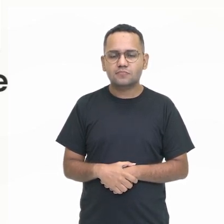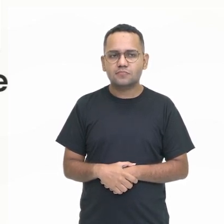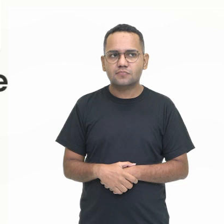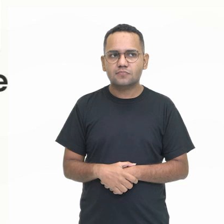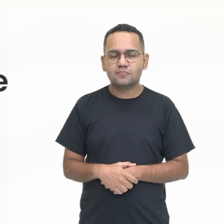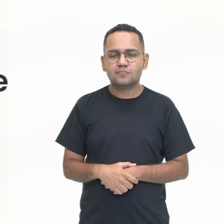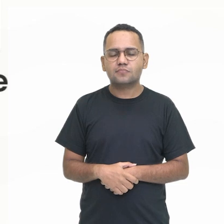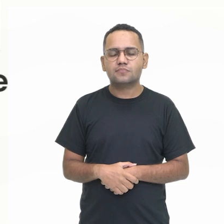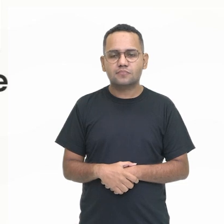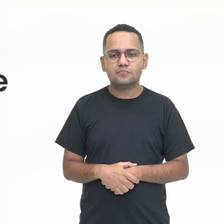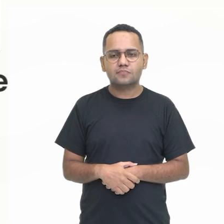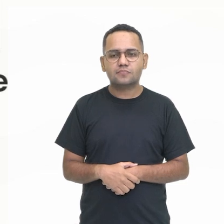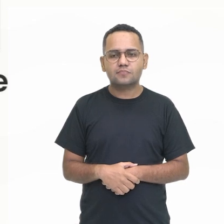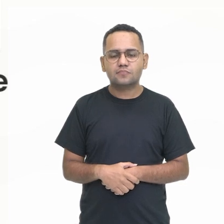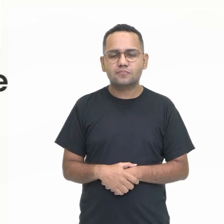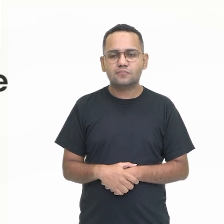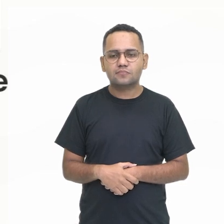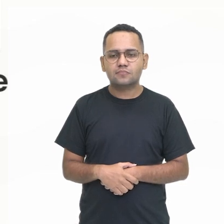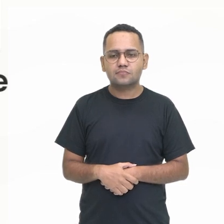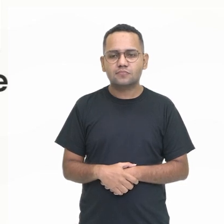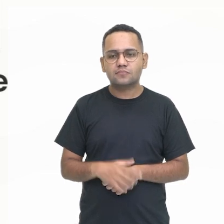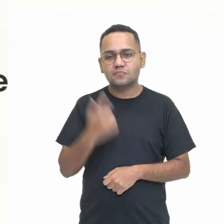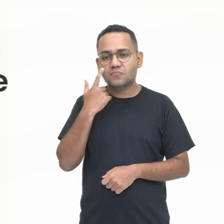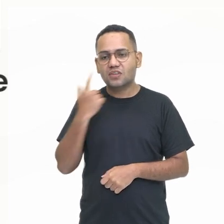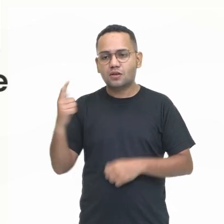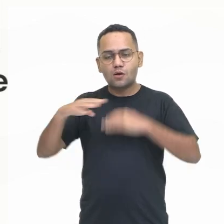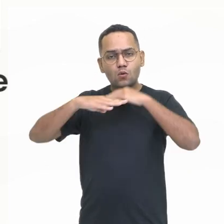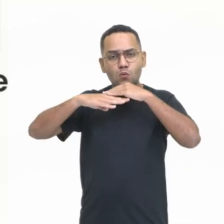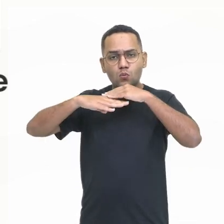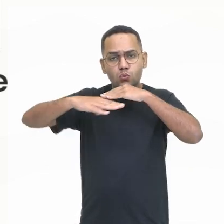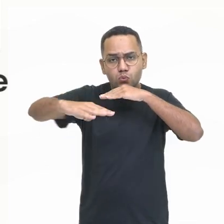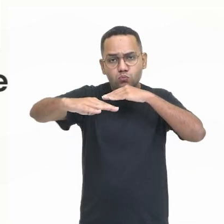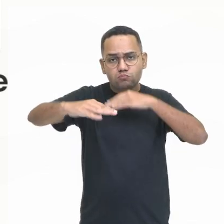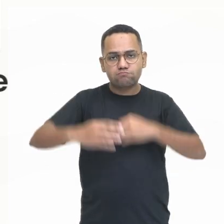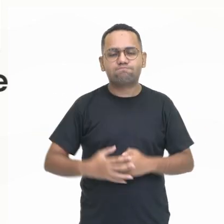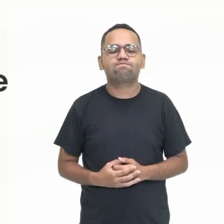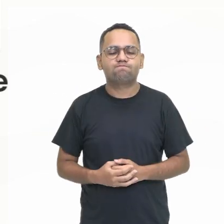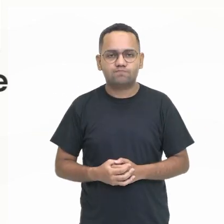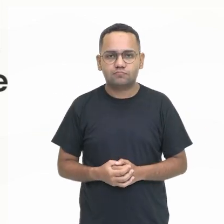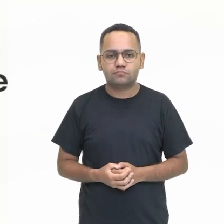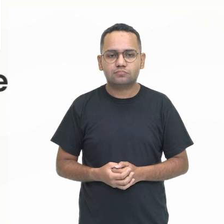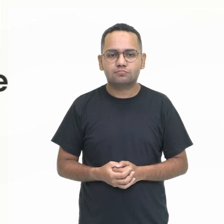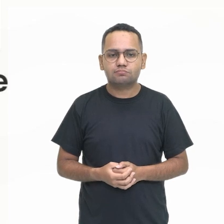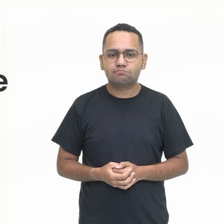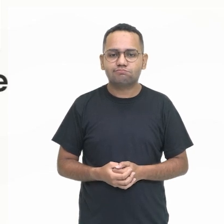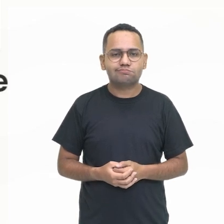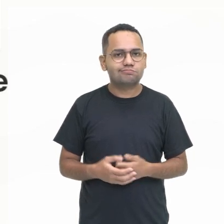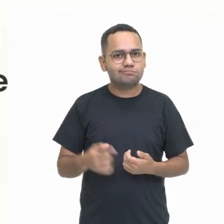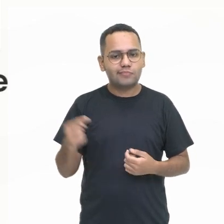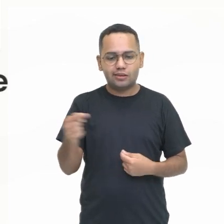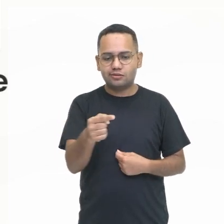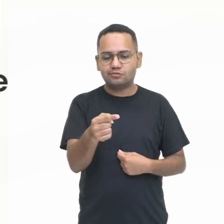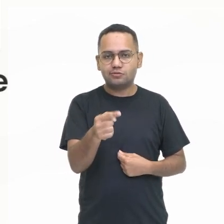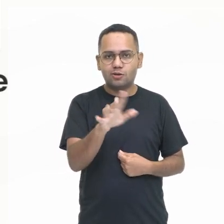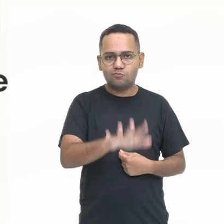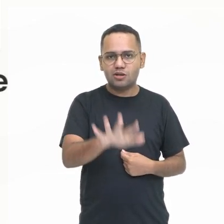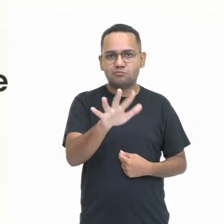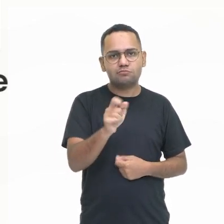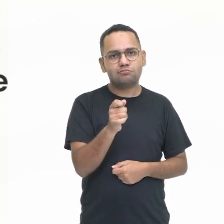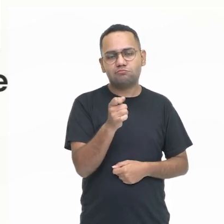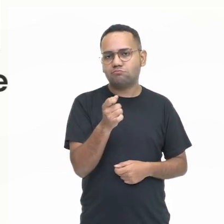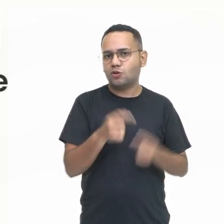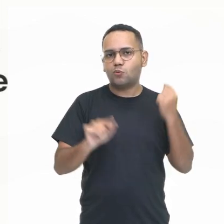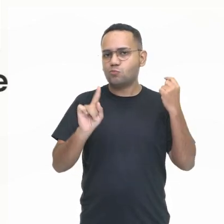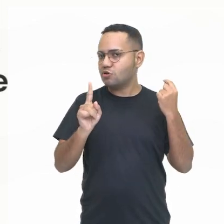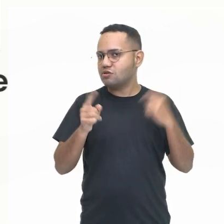paralela ao eixo X. Tipo essa pessoa vai colocar aqui, ó. Bom, mas não temos isso, nós temos no gráfico, na verdade, uma linha